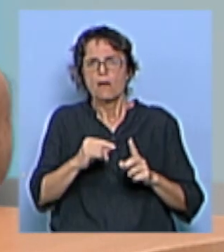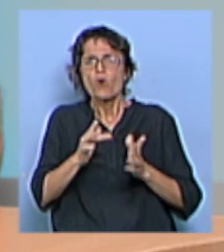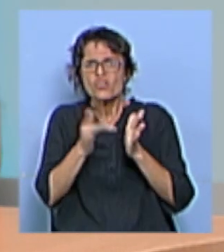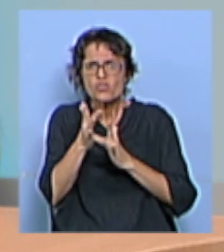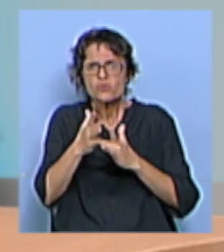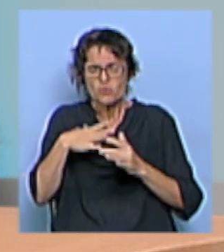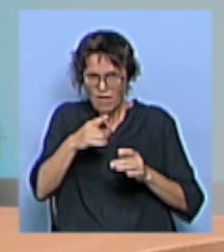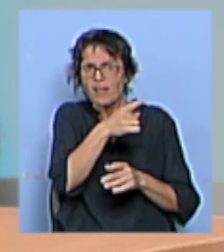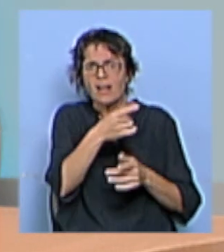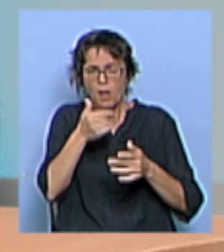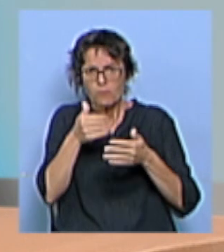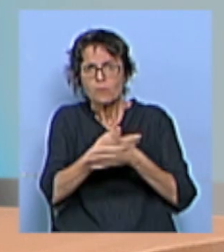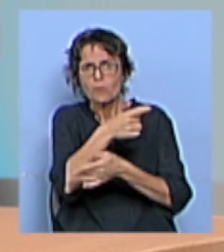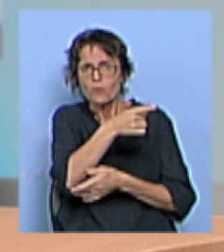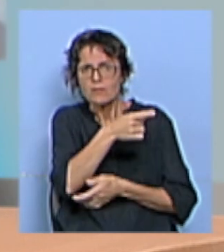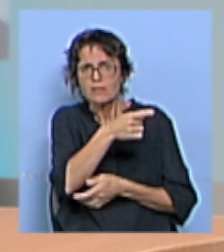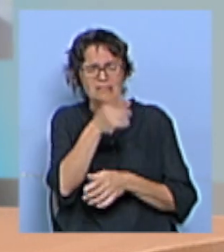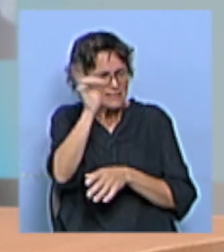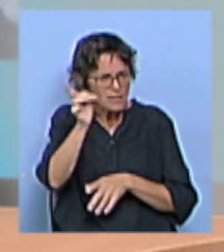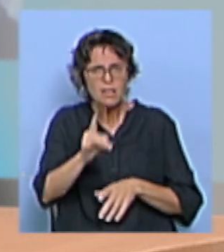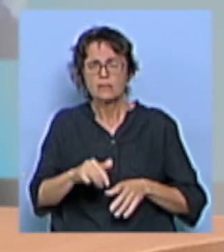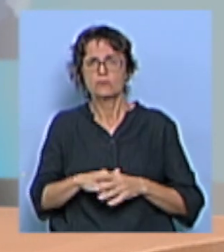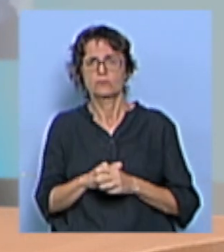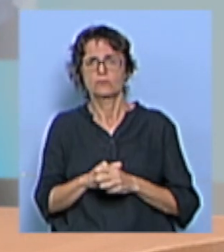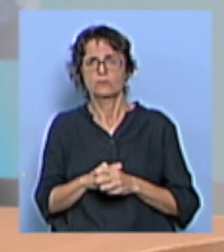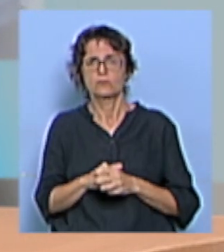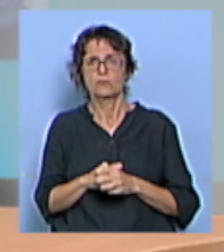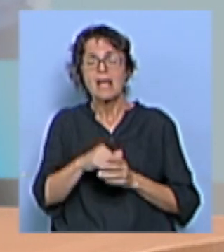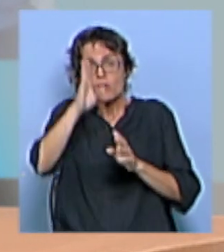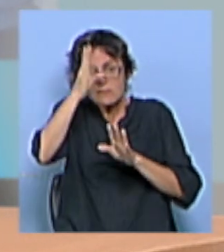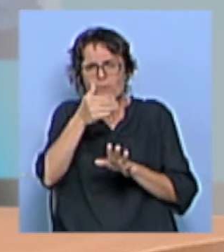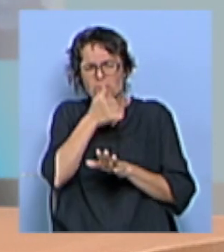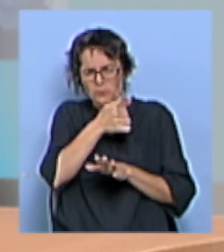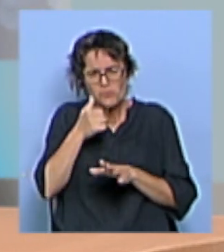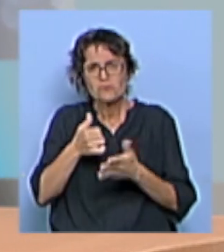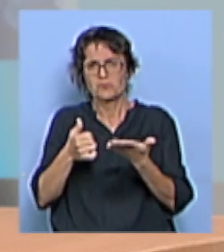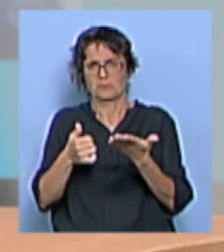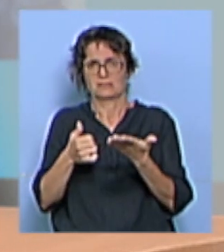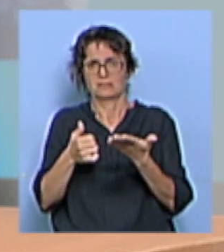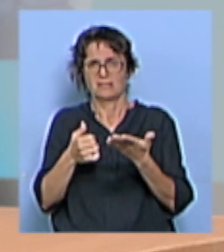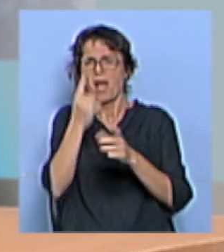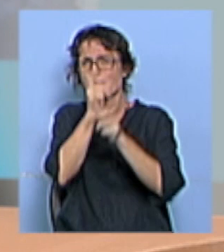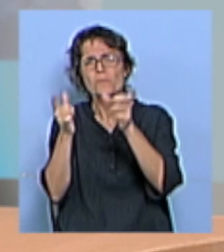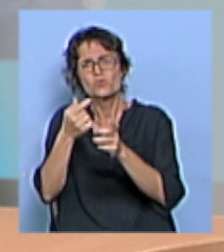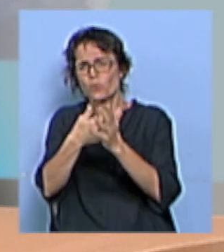com todo o respeito que nós temos pela tragédia que é, pelo sofrimento das pessoas que são conduzidas ao suicídio,